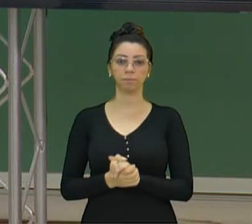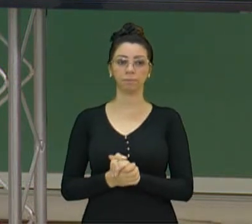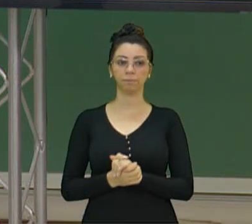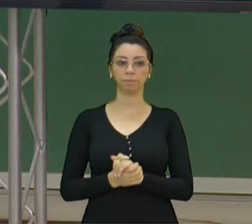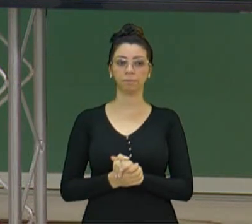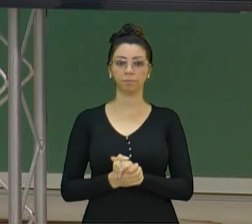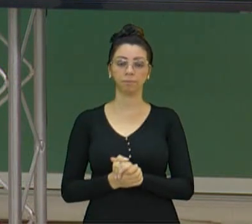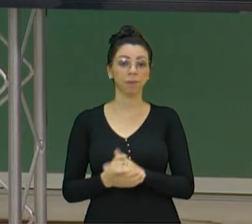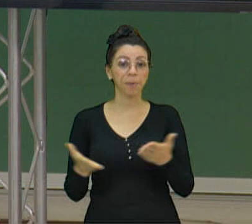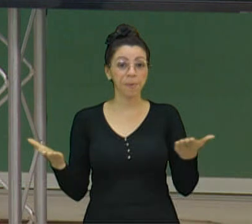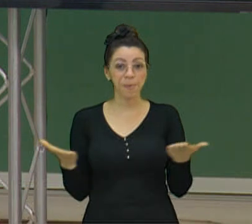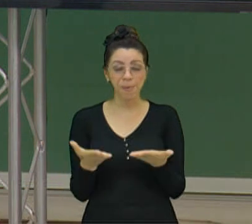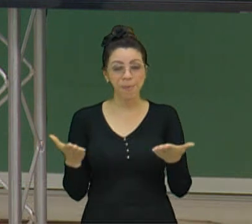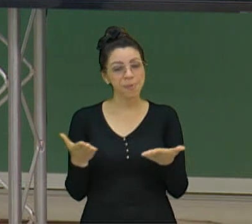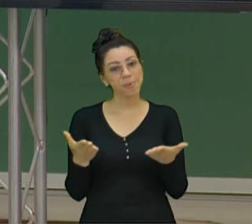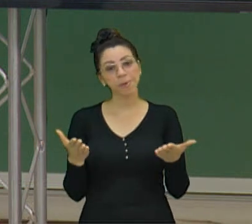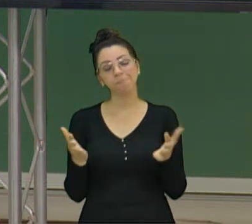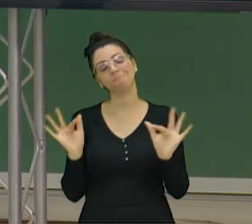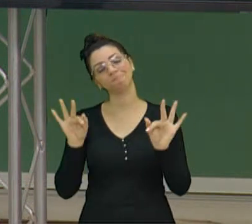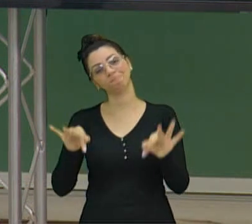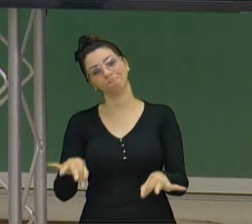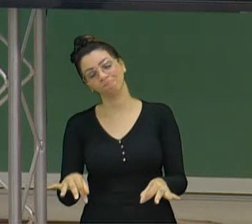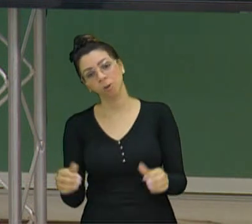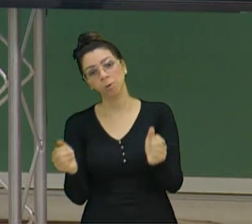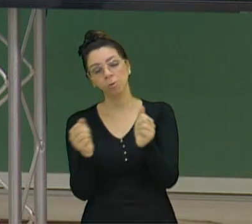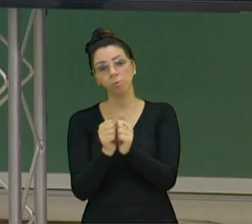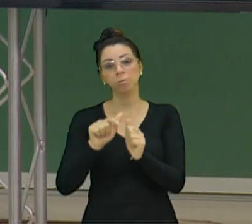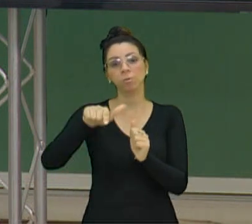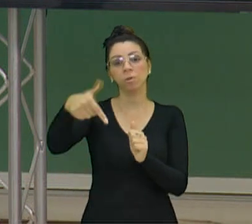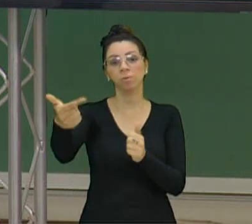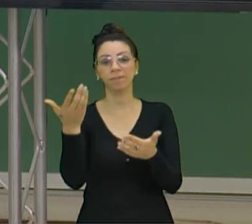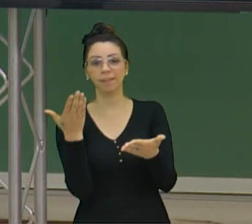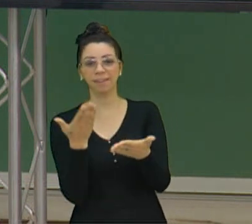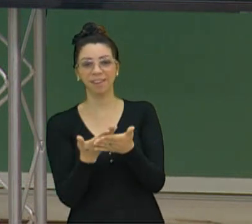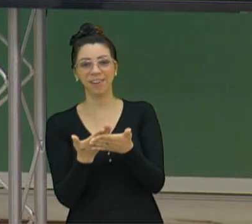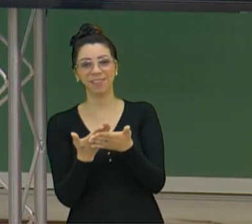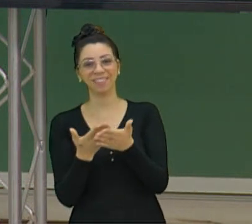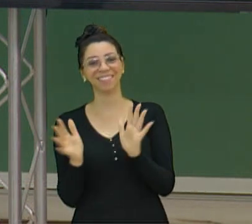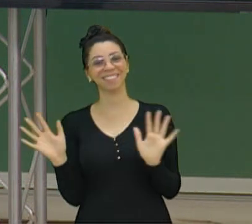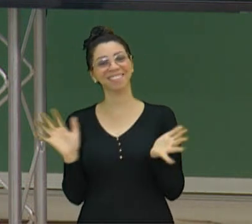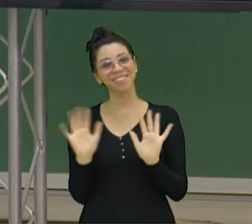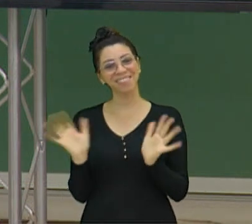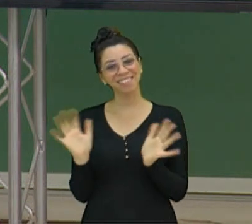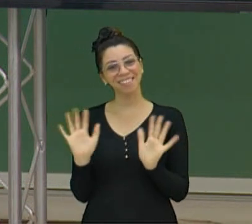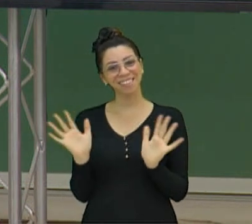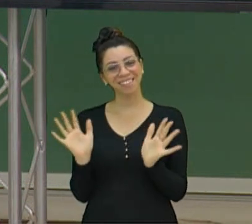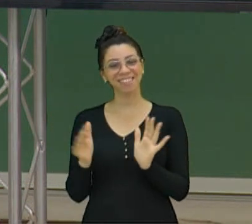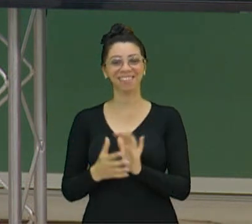Por hoje é só. Estaremos juntos na próxima aula. Tchau, tchau!